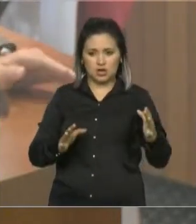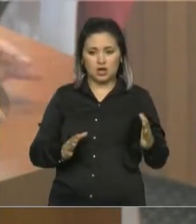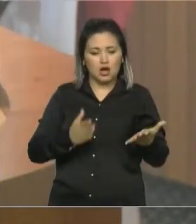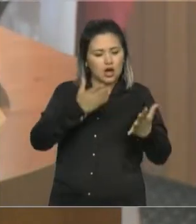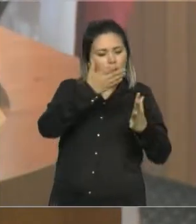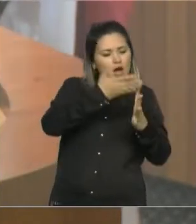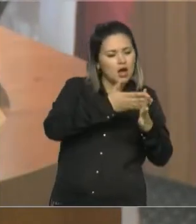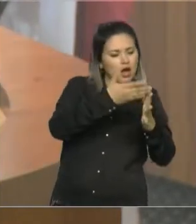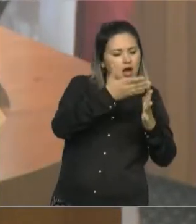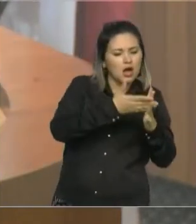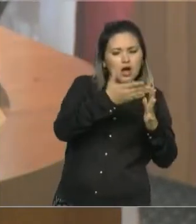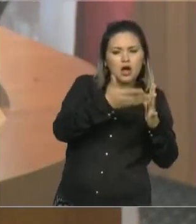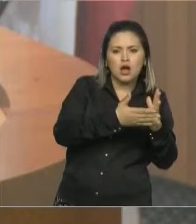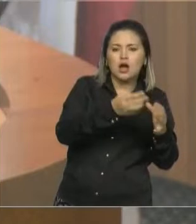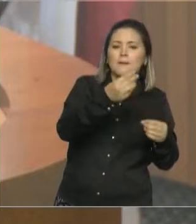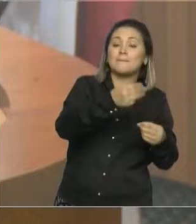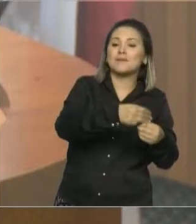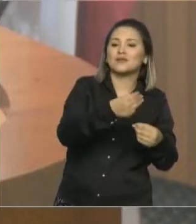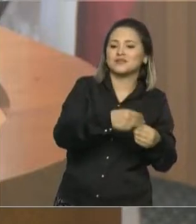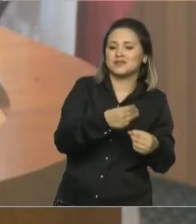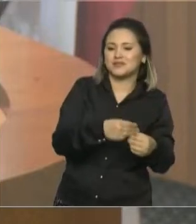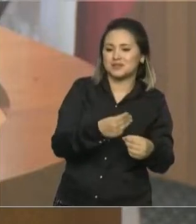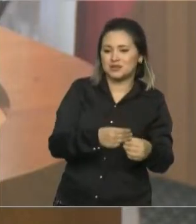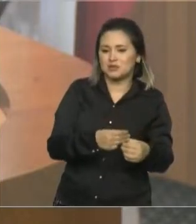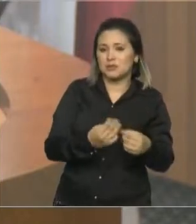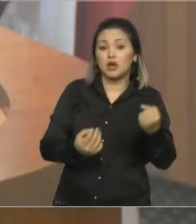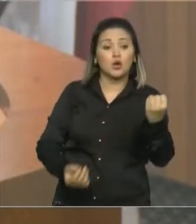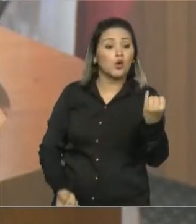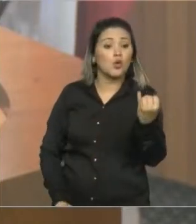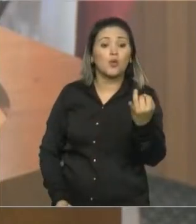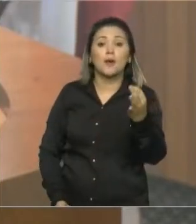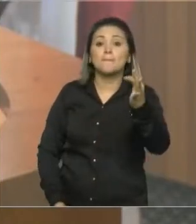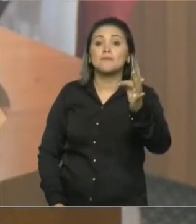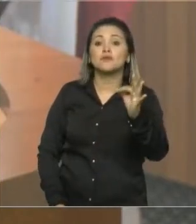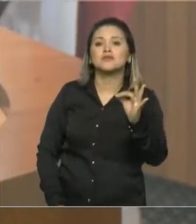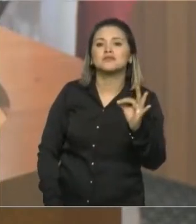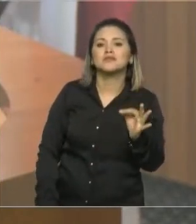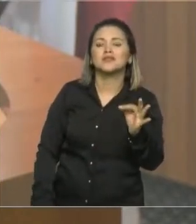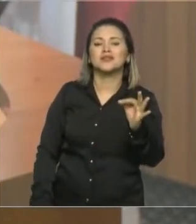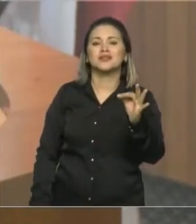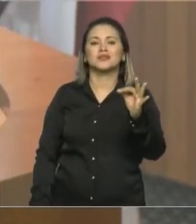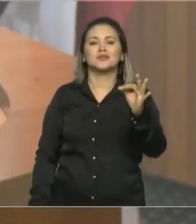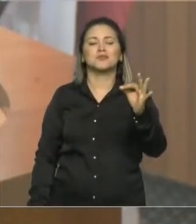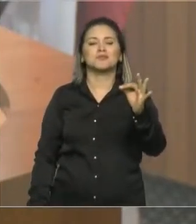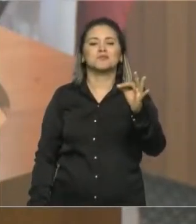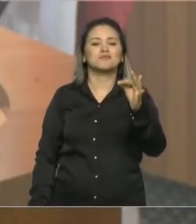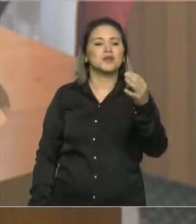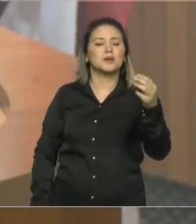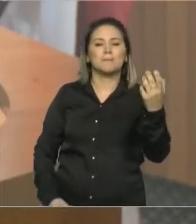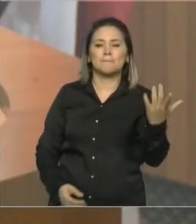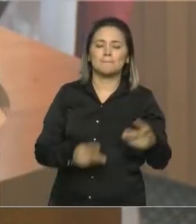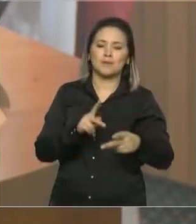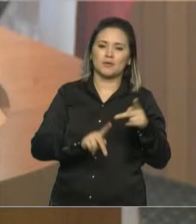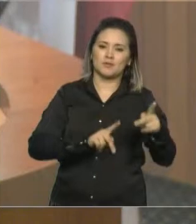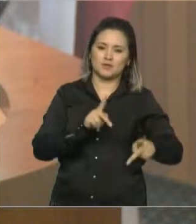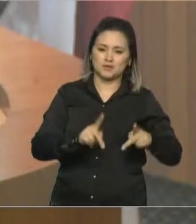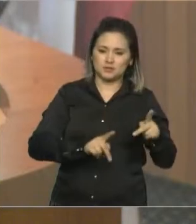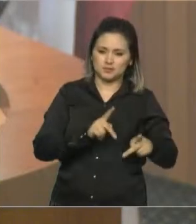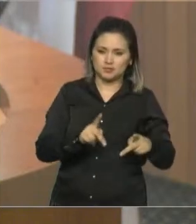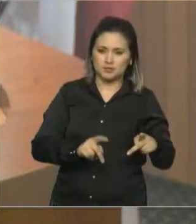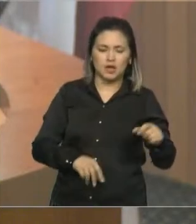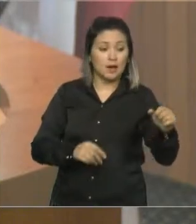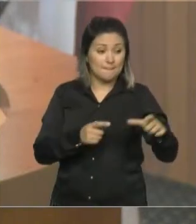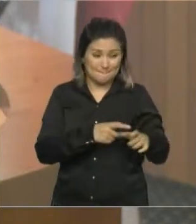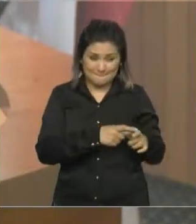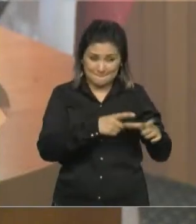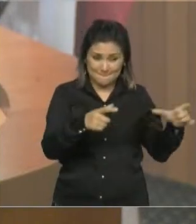municípios e é proporcional à população de cada município. O município que tem mais população paga a maior parte,